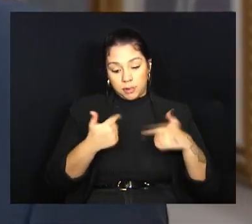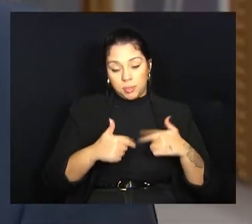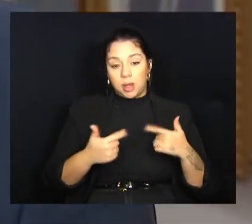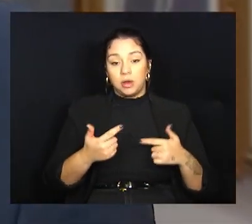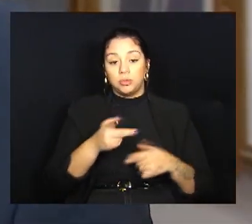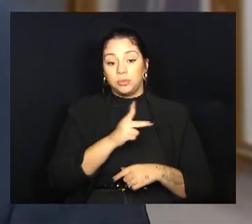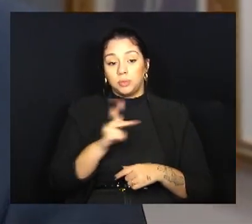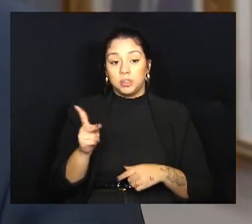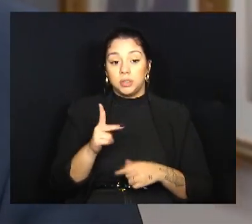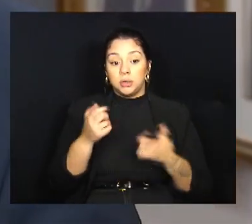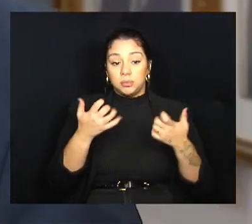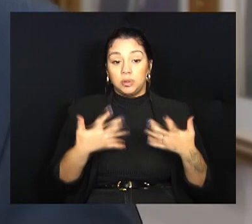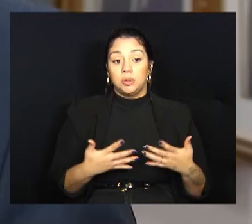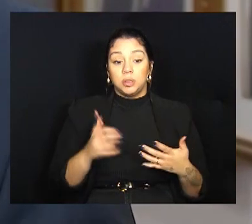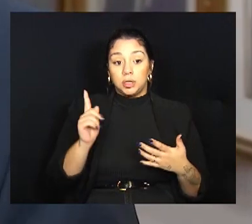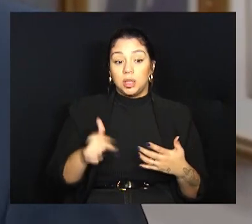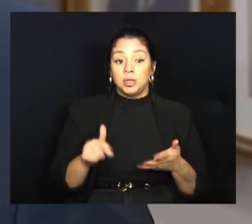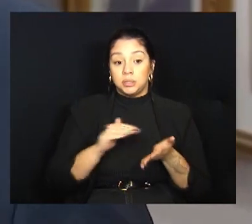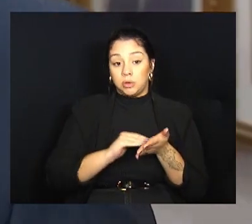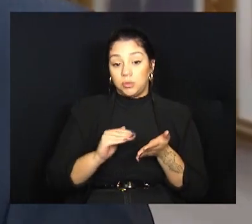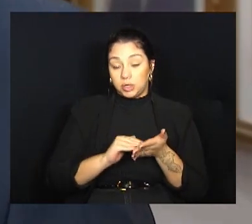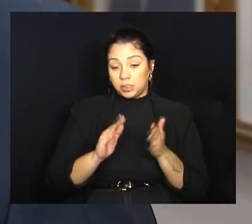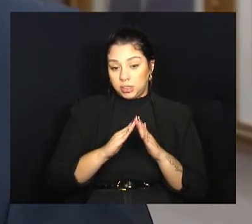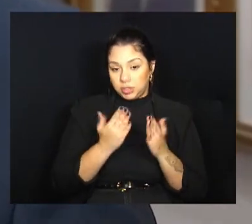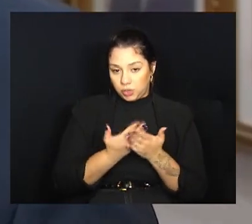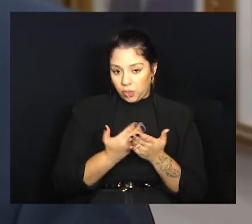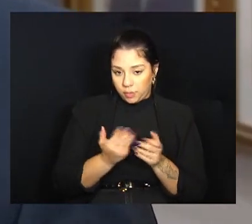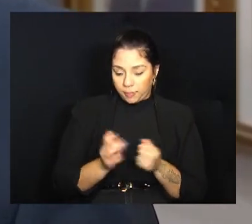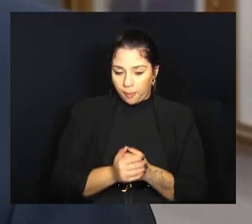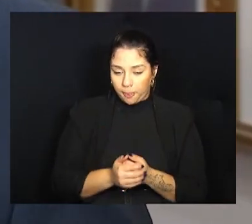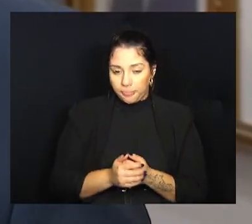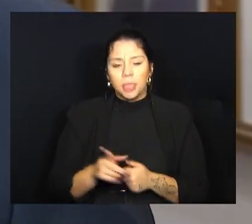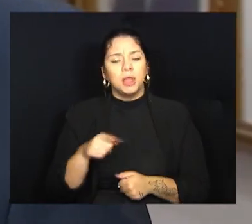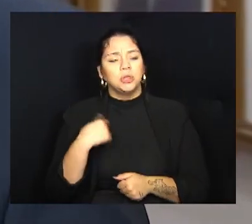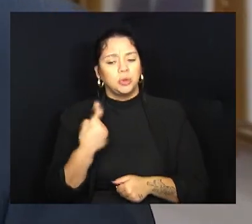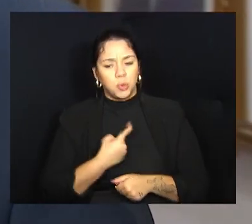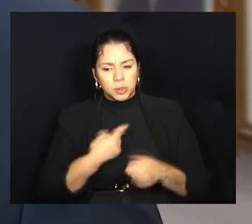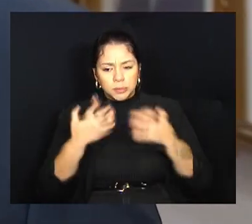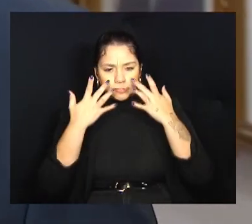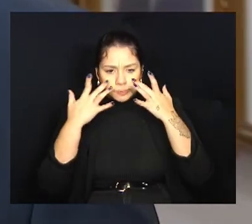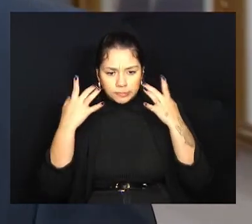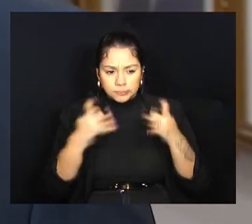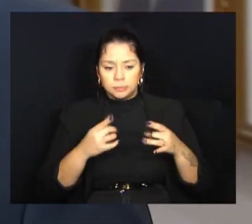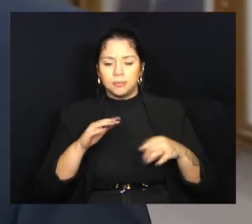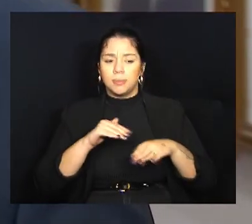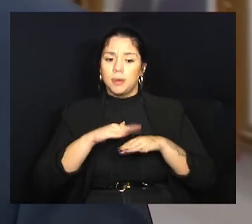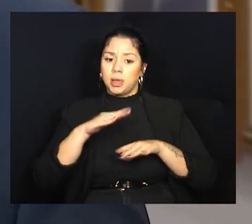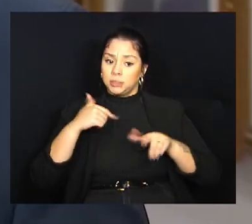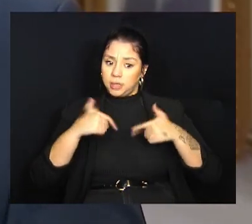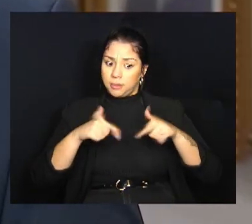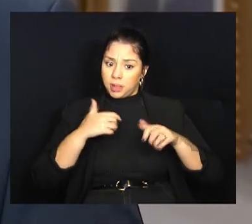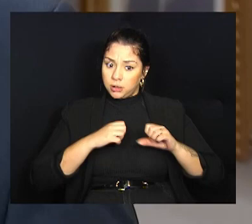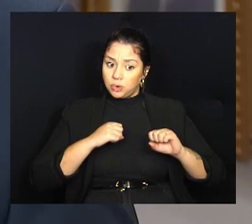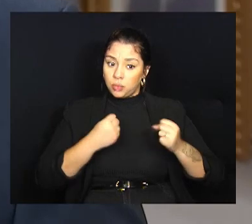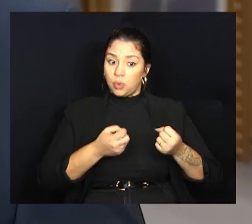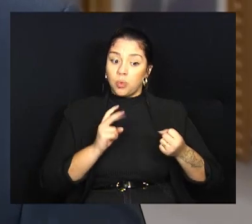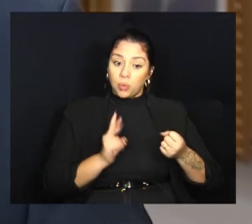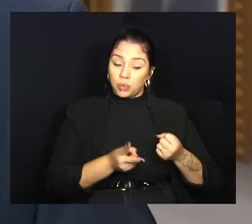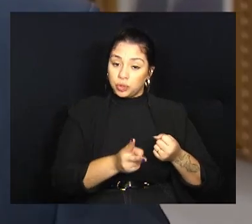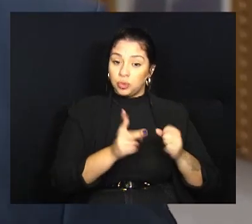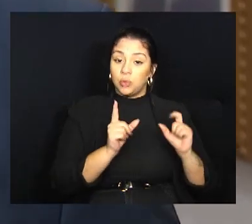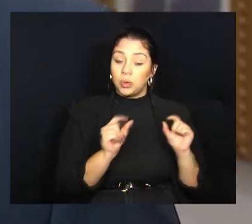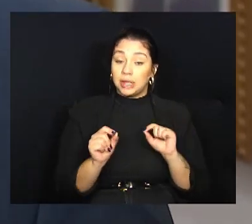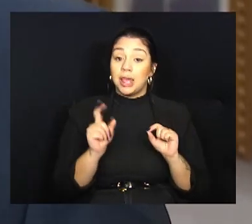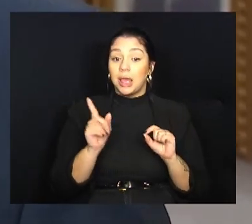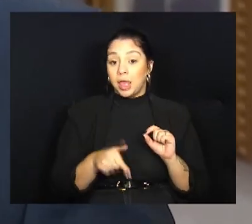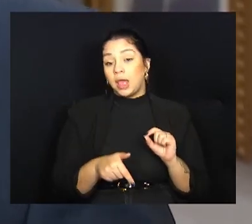a segurança nas escolas. Mas o que mais nos chamou a atenção e o que mais nós tivemos trabalho e continuamos ainda com esse trabalho é exatamente